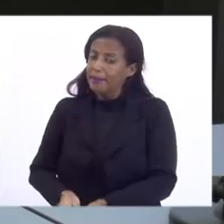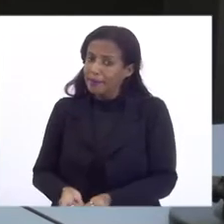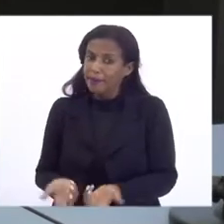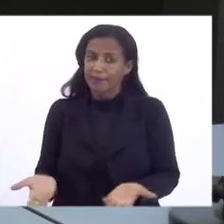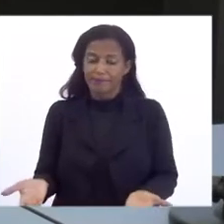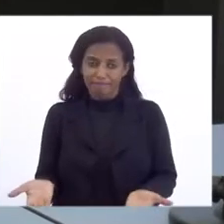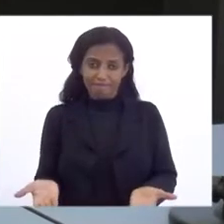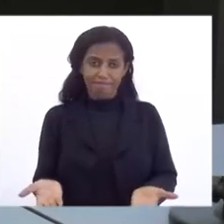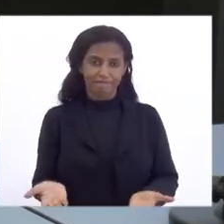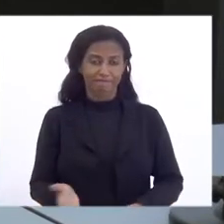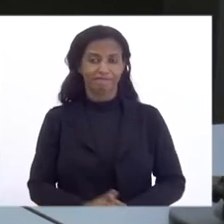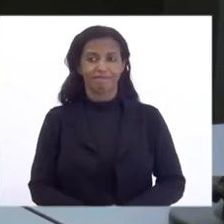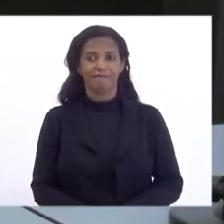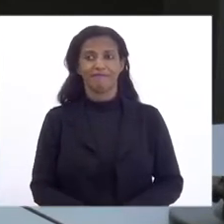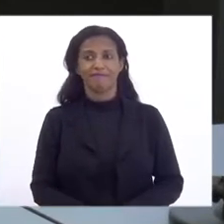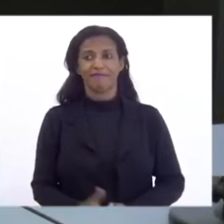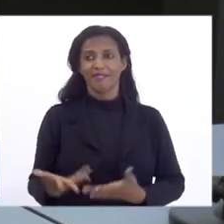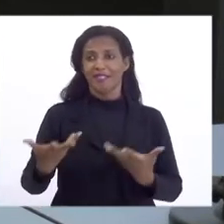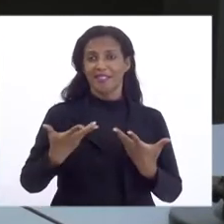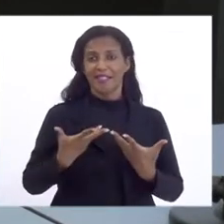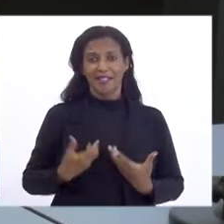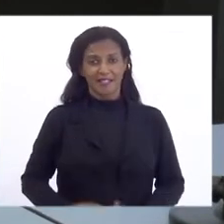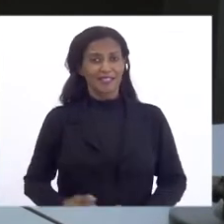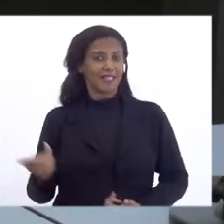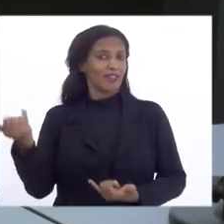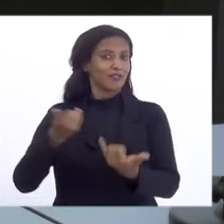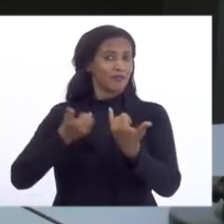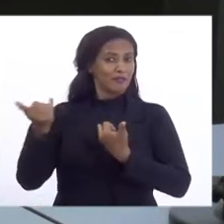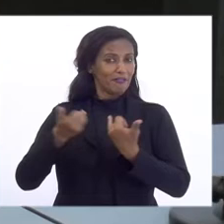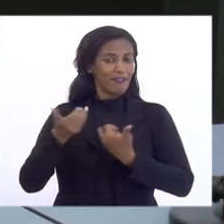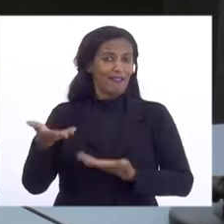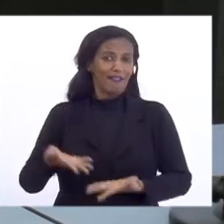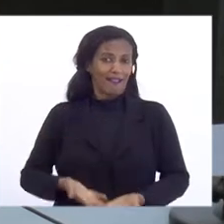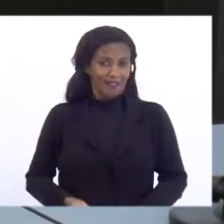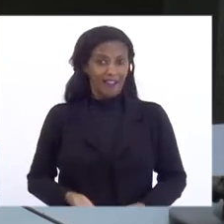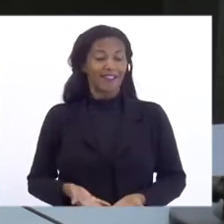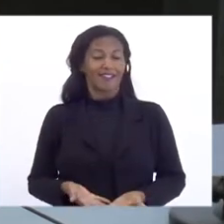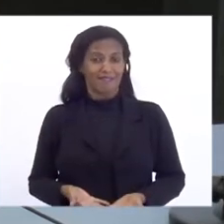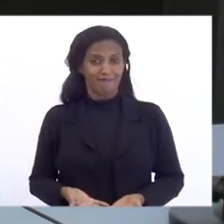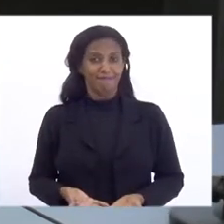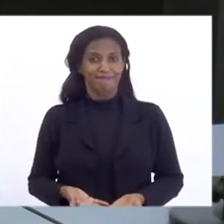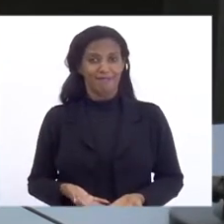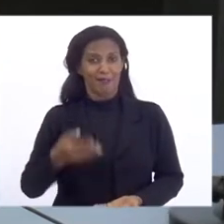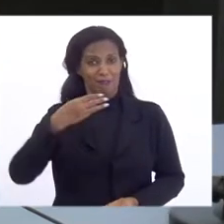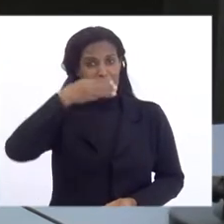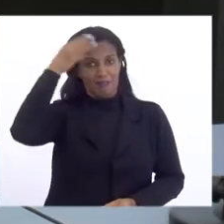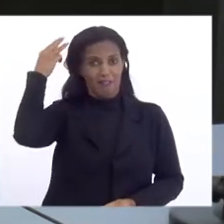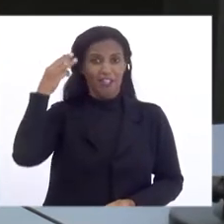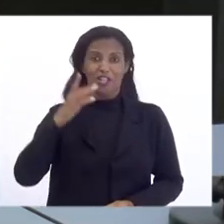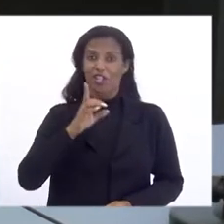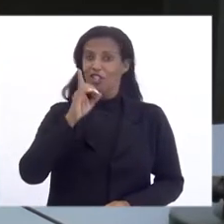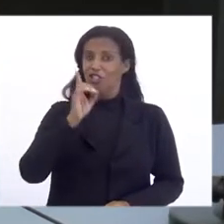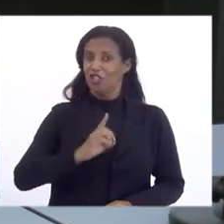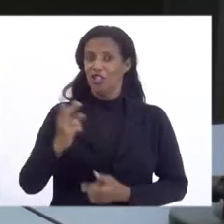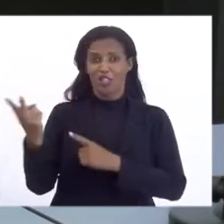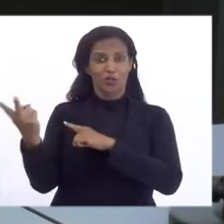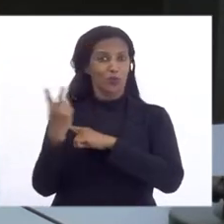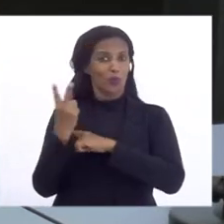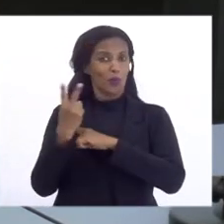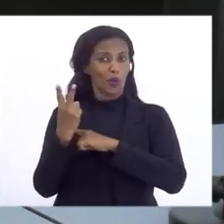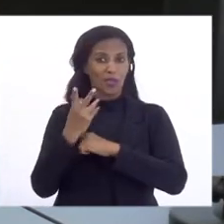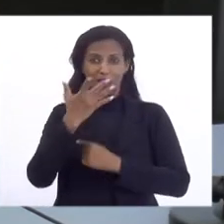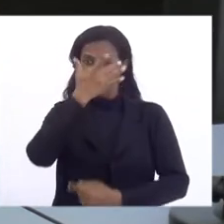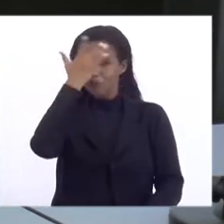quem Como cansaram de me dizer aqui no plenário, aqui está me afirmando o deputado Márcio Pacheco, o direito não protege a quem